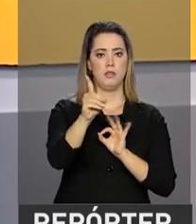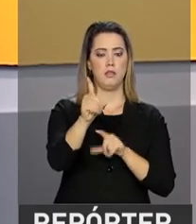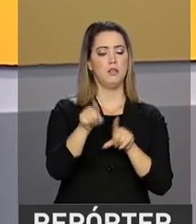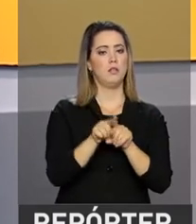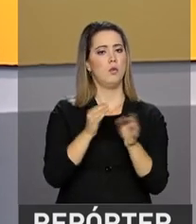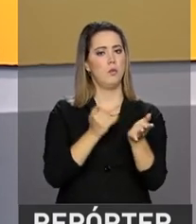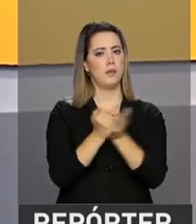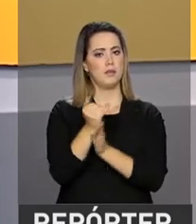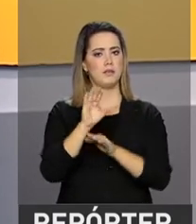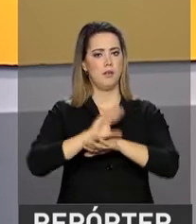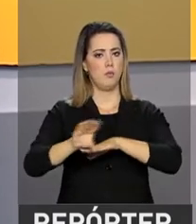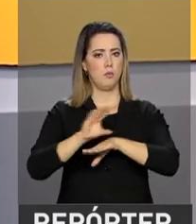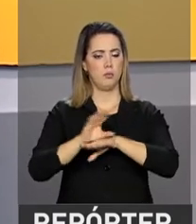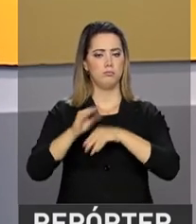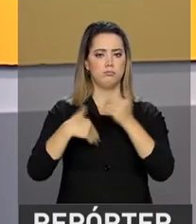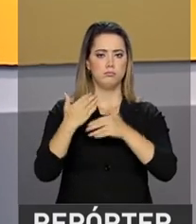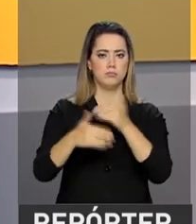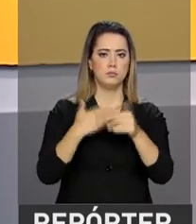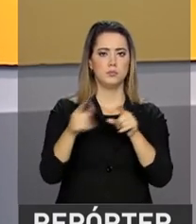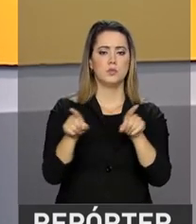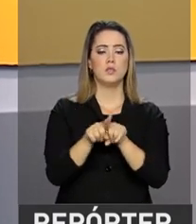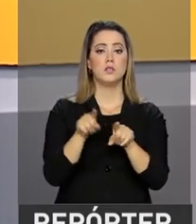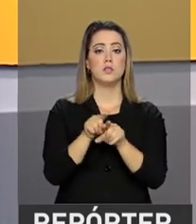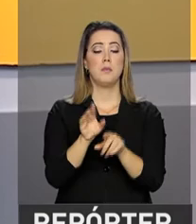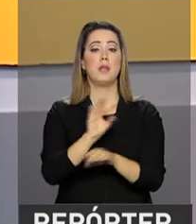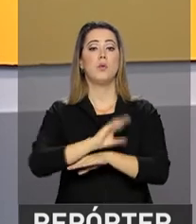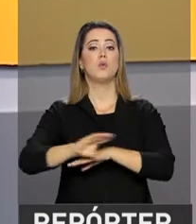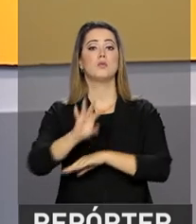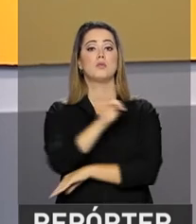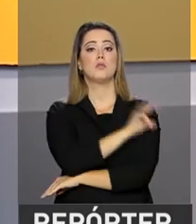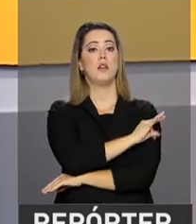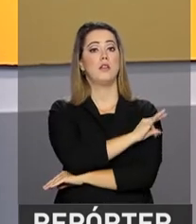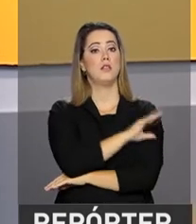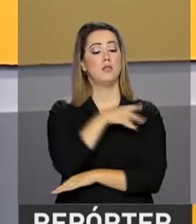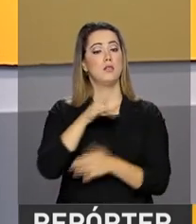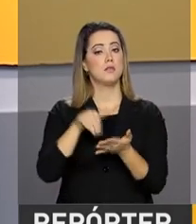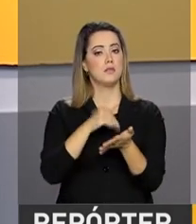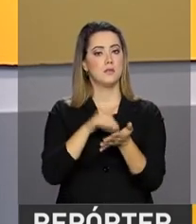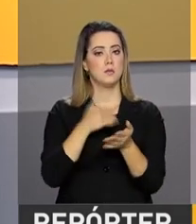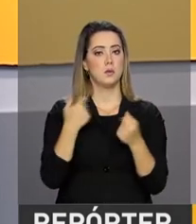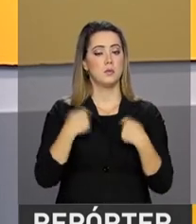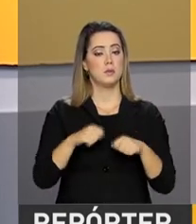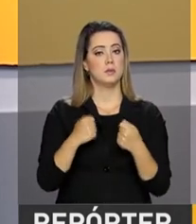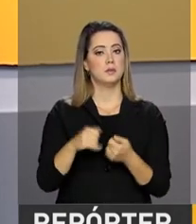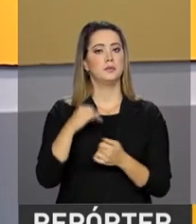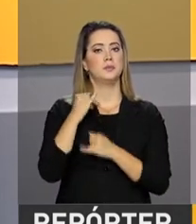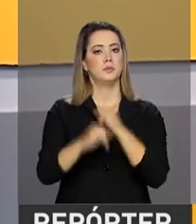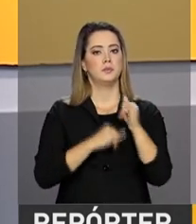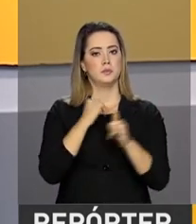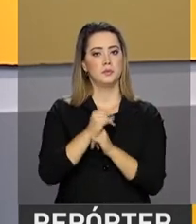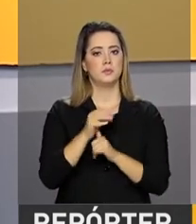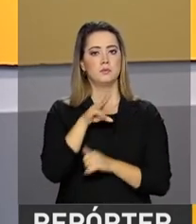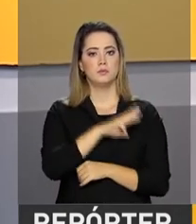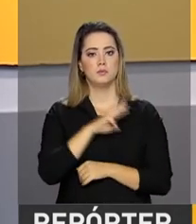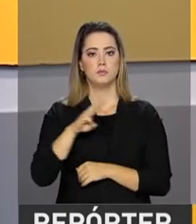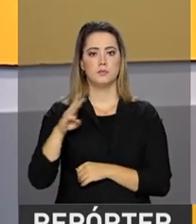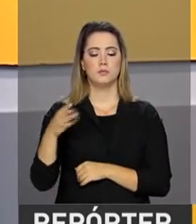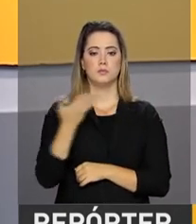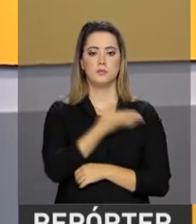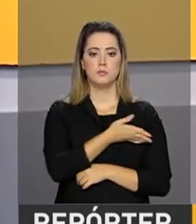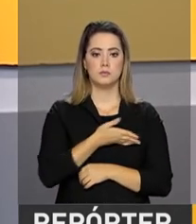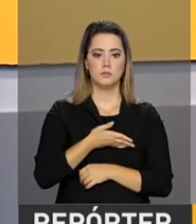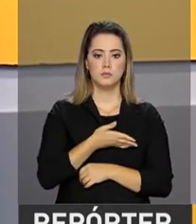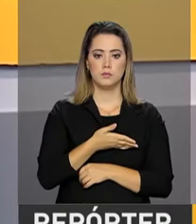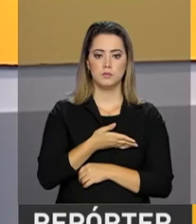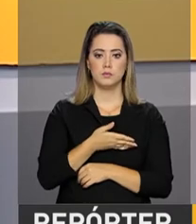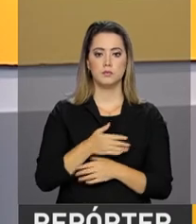inicial e continuada e também cursos técnicos as inscrições devem ser feitas pela internet na página do sistema nacional